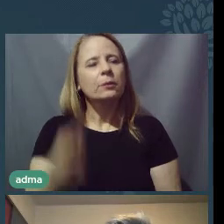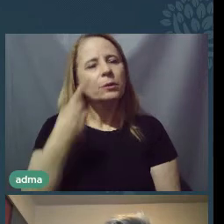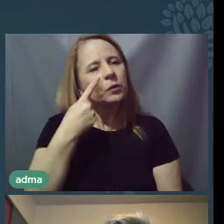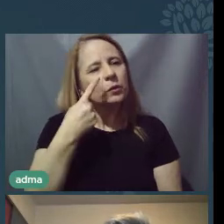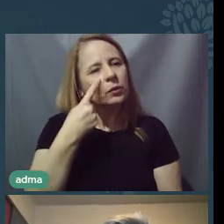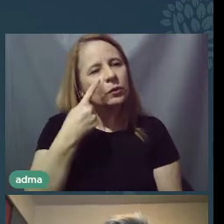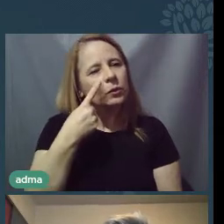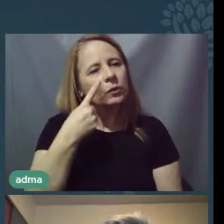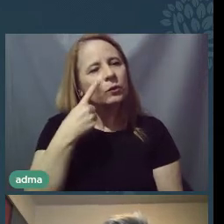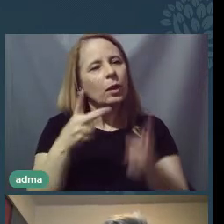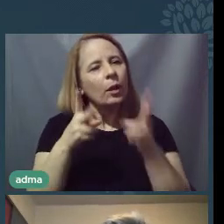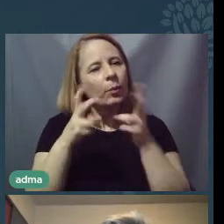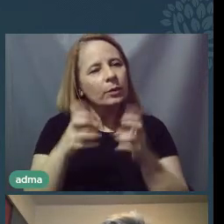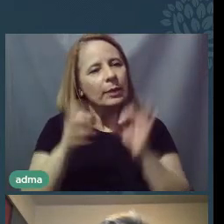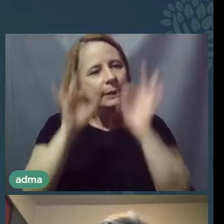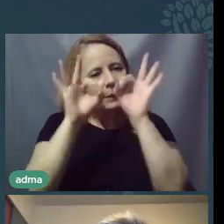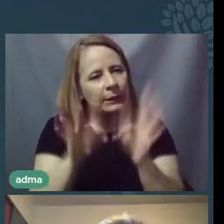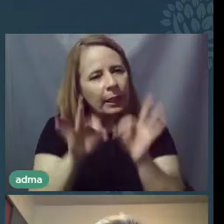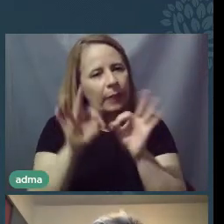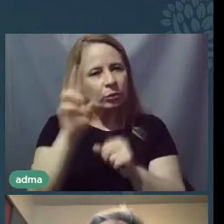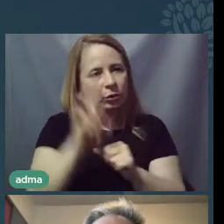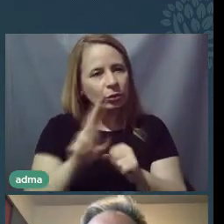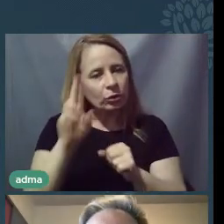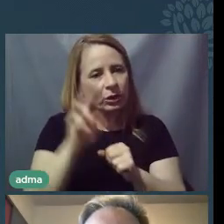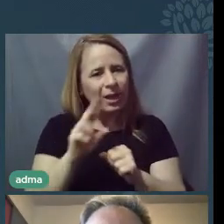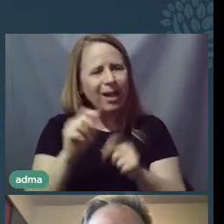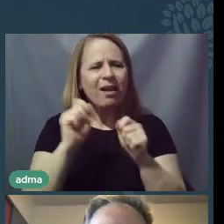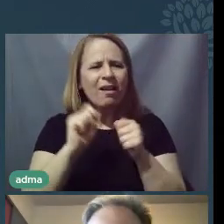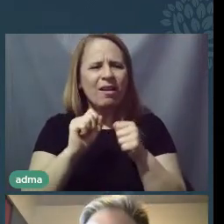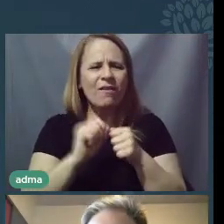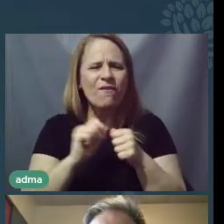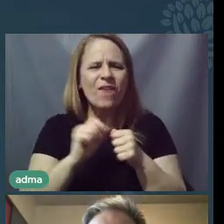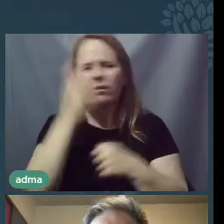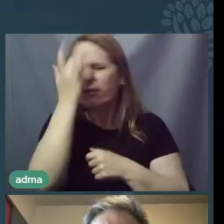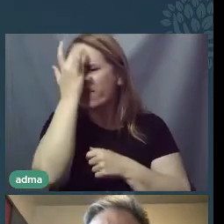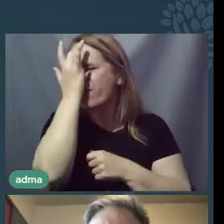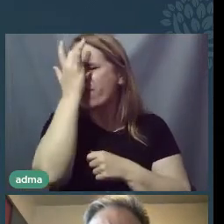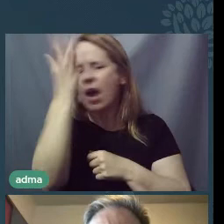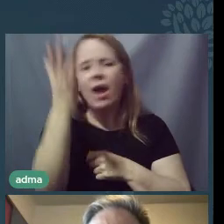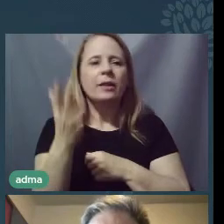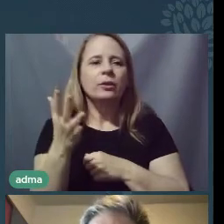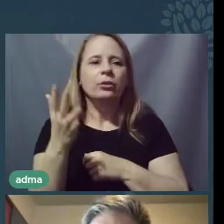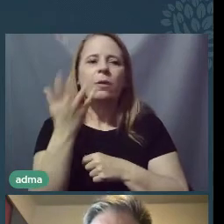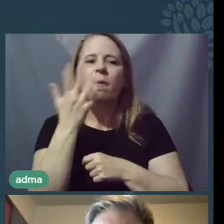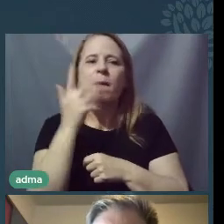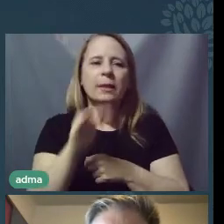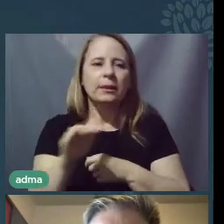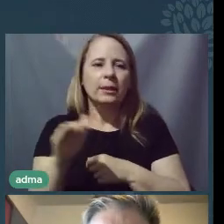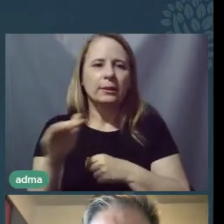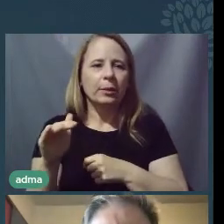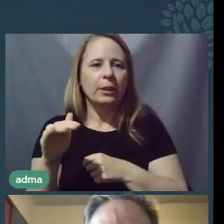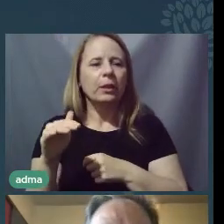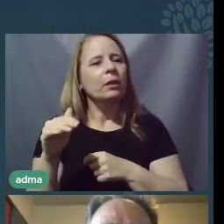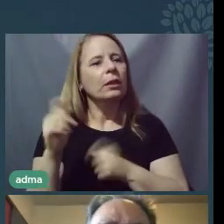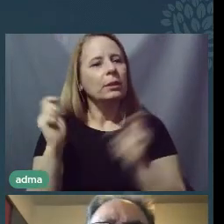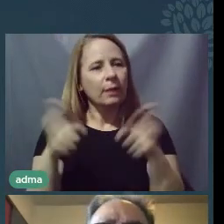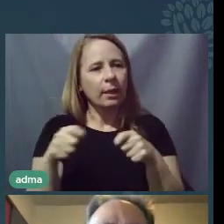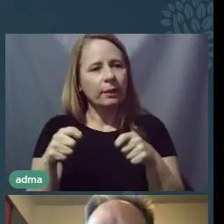inalatória correta, ela é fácil de ser feita, mesmo em crianças pequenas.